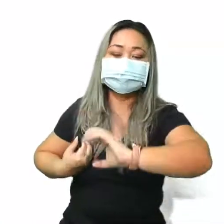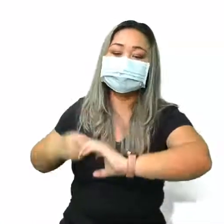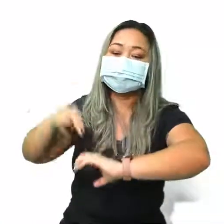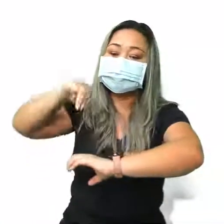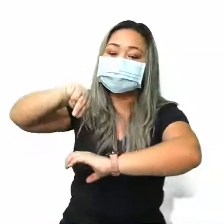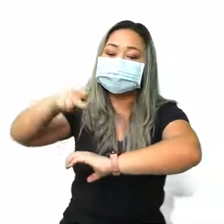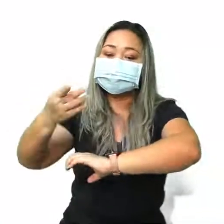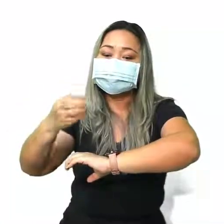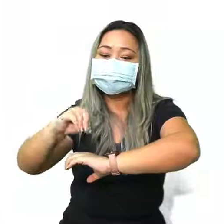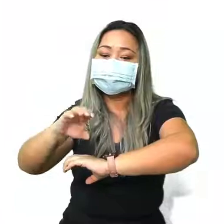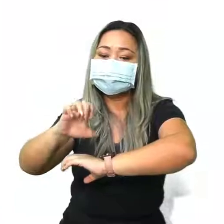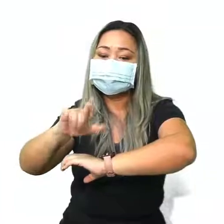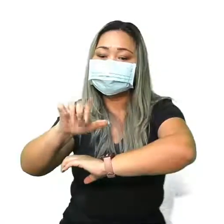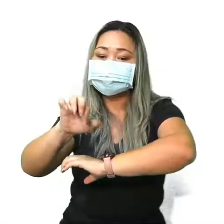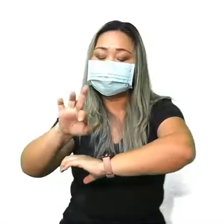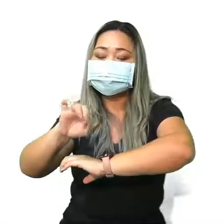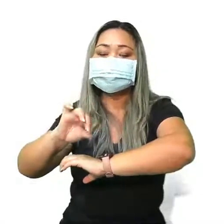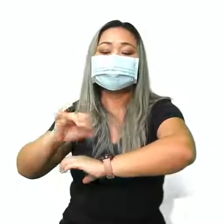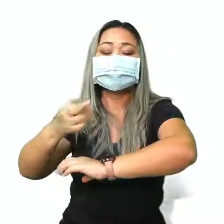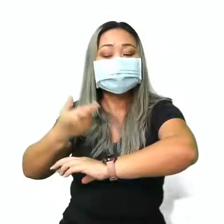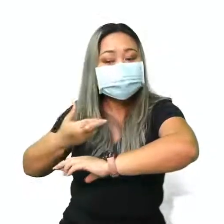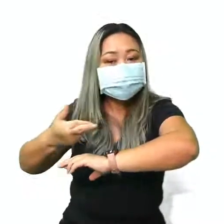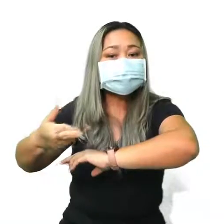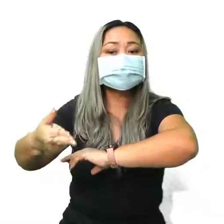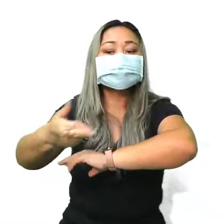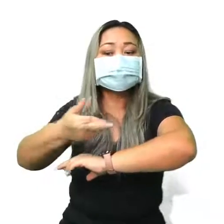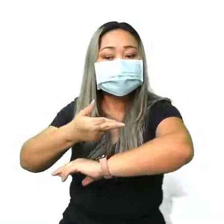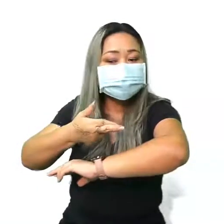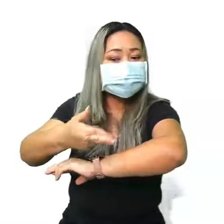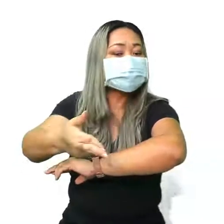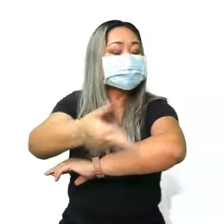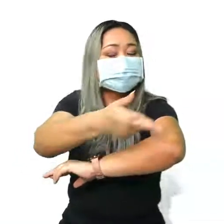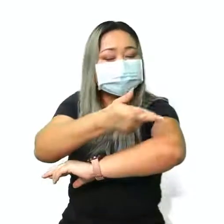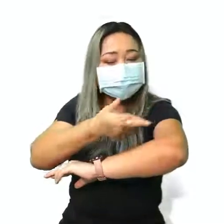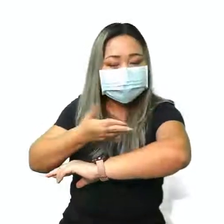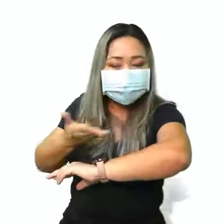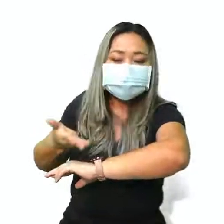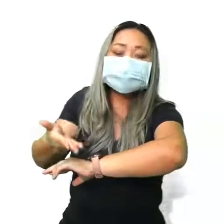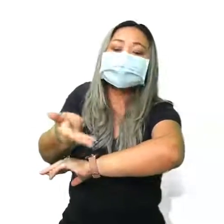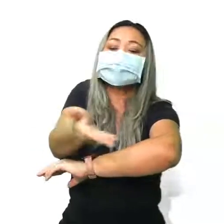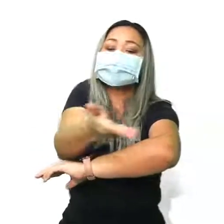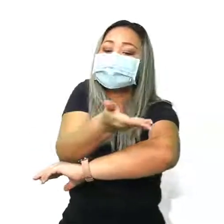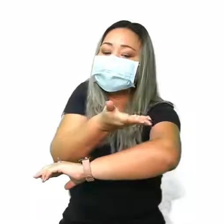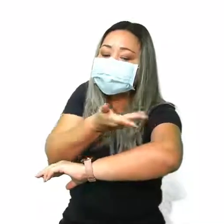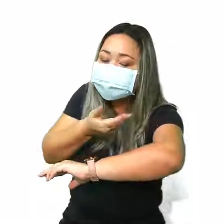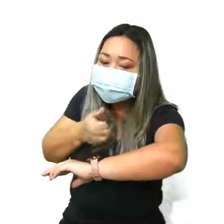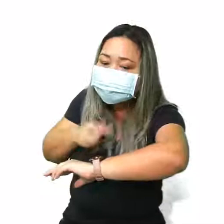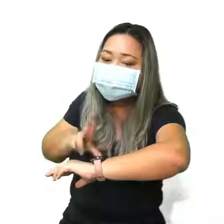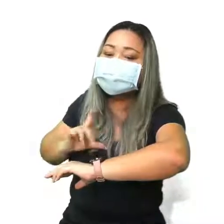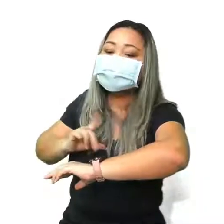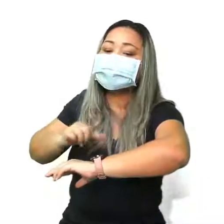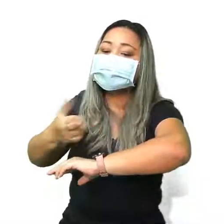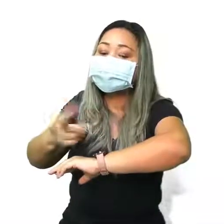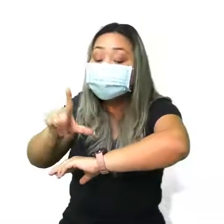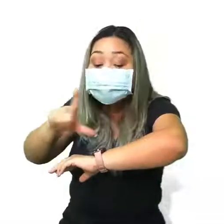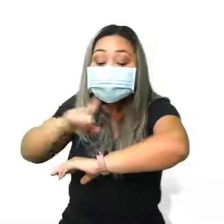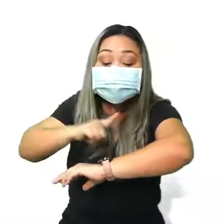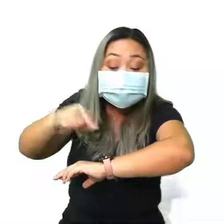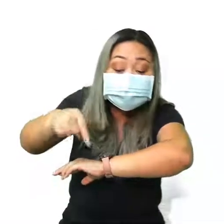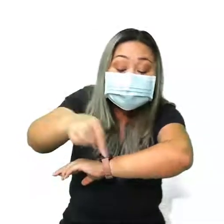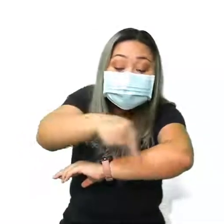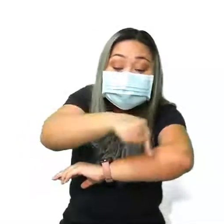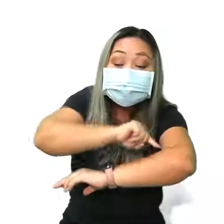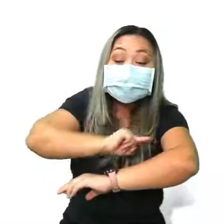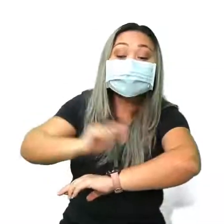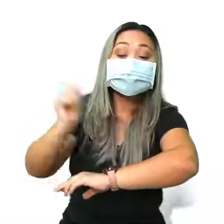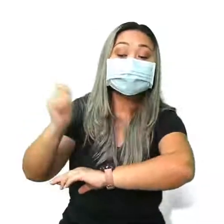C, o nicho ecológico, que são as relações, as interações com os recursos